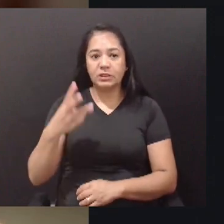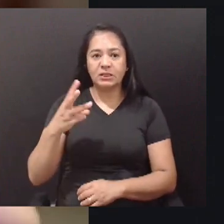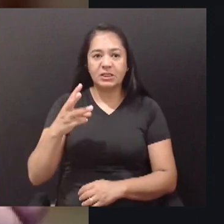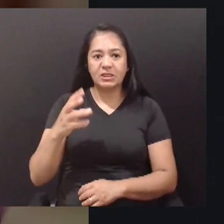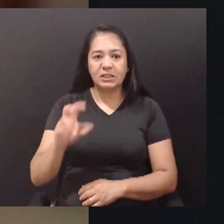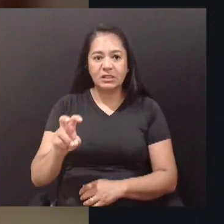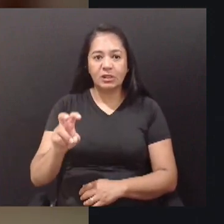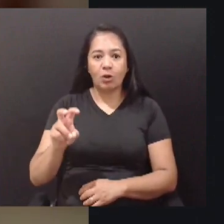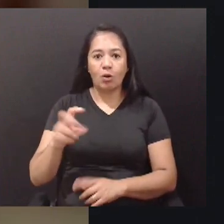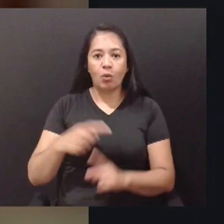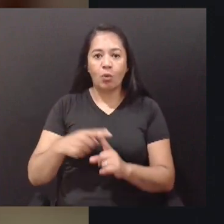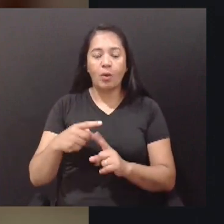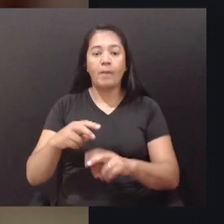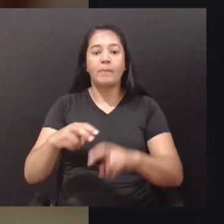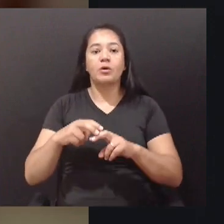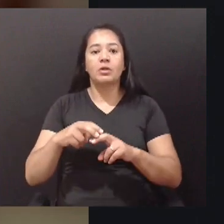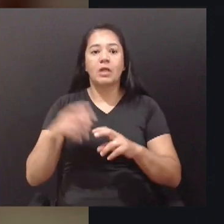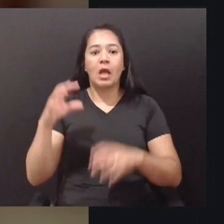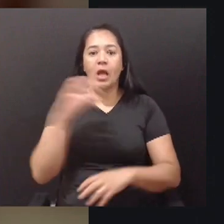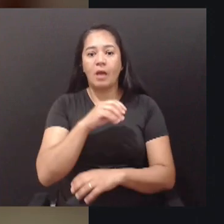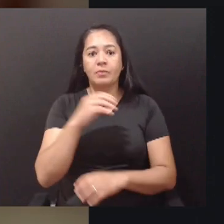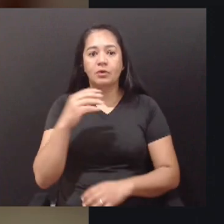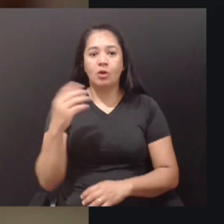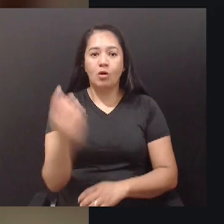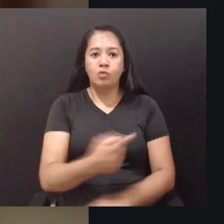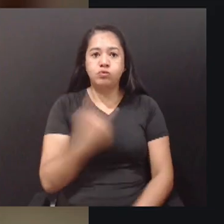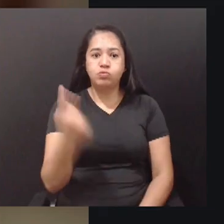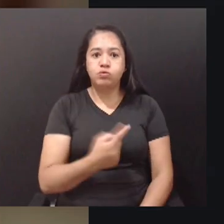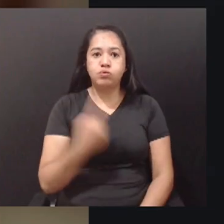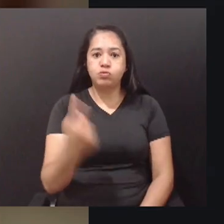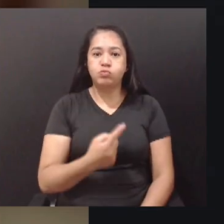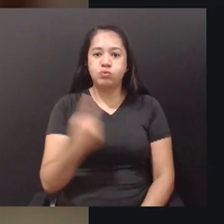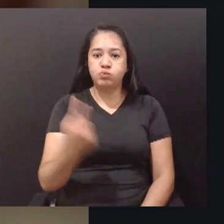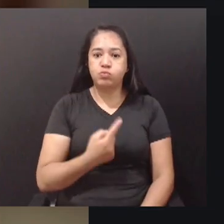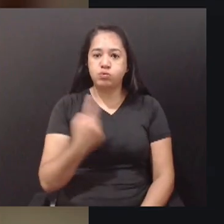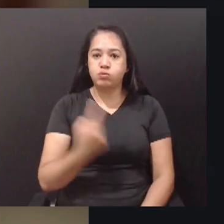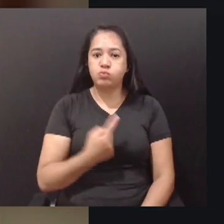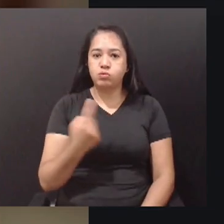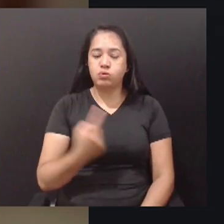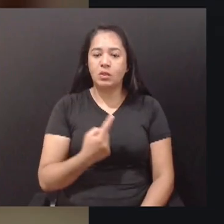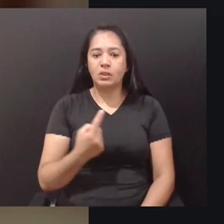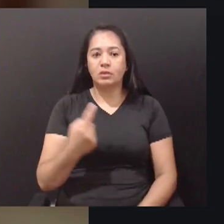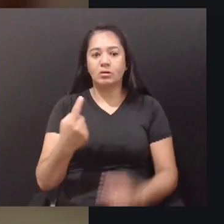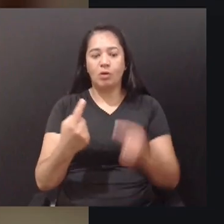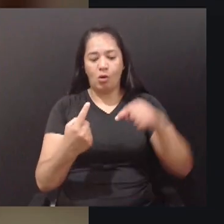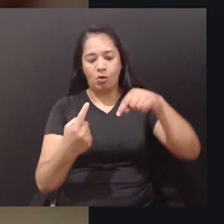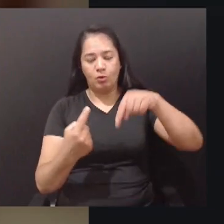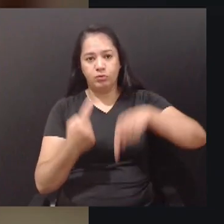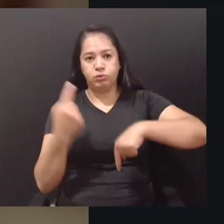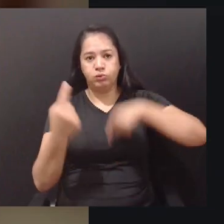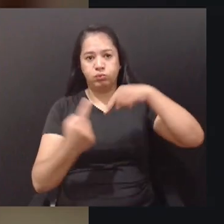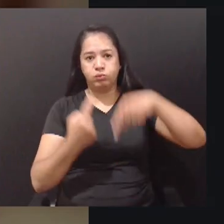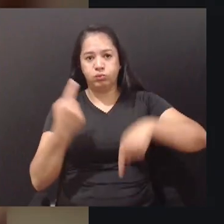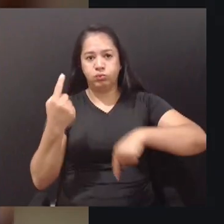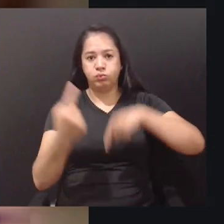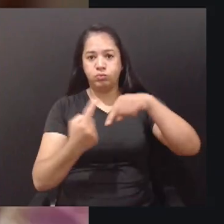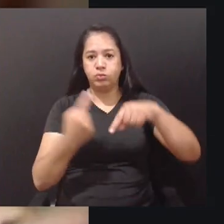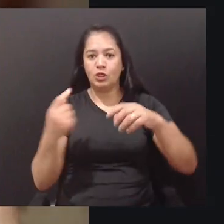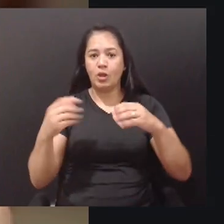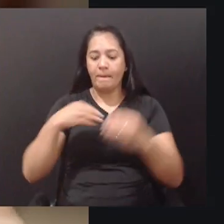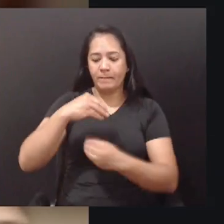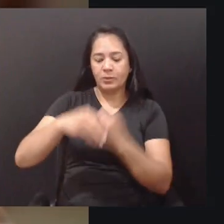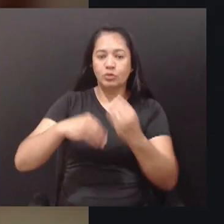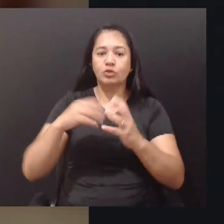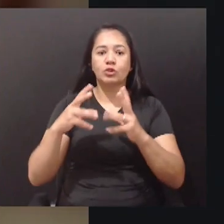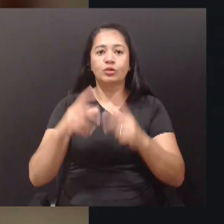graus, então, de repente, se formam duas correntes de ar, uma descendente, uma ascendente, uma fria e uma quente, e aí vem